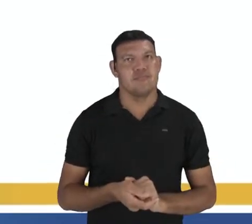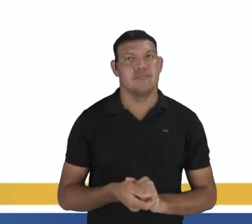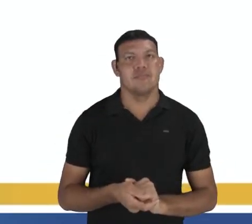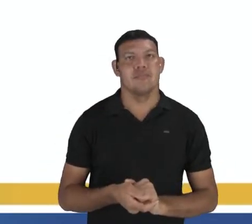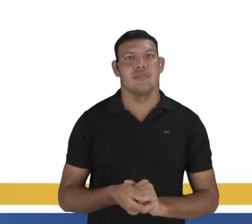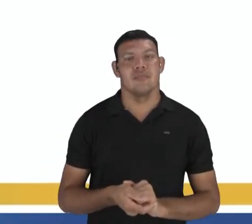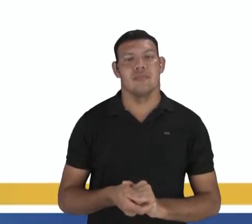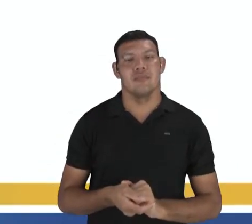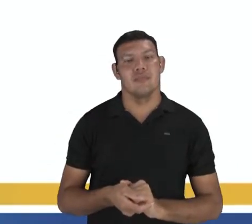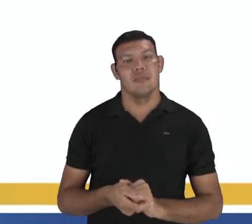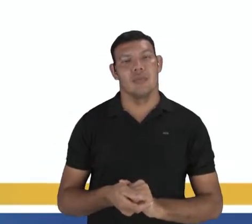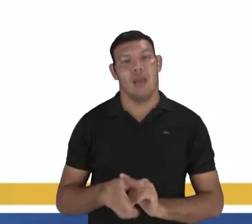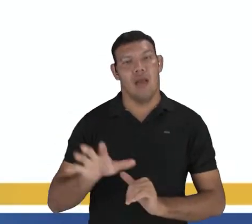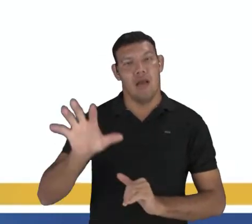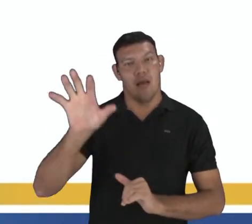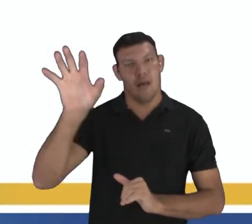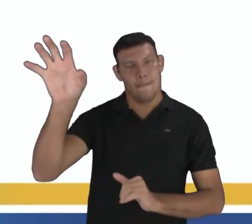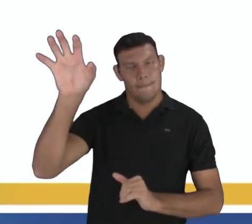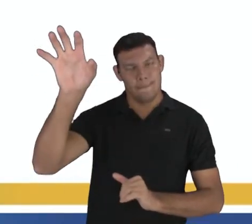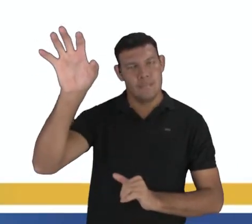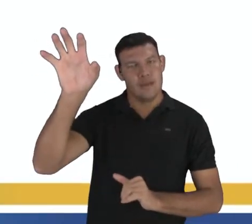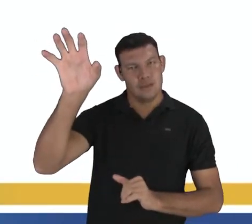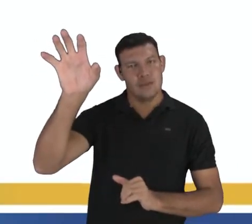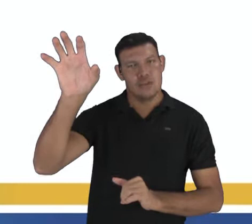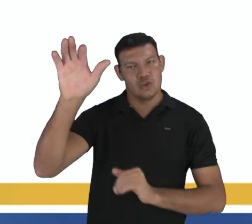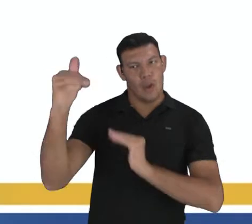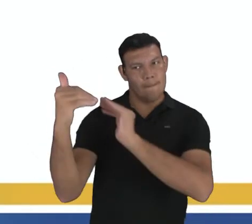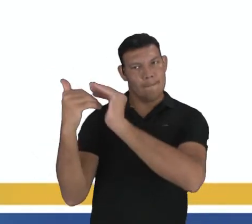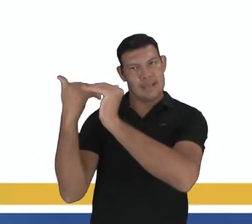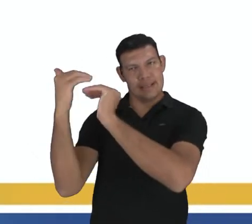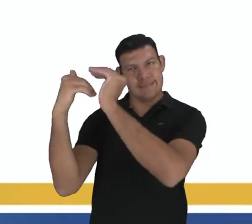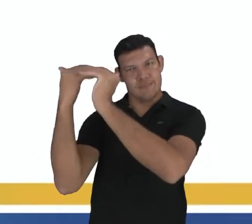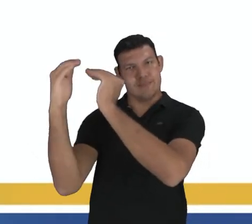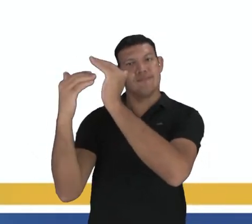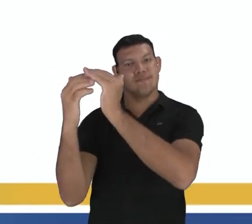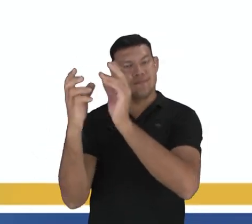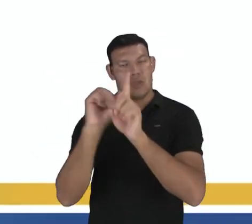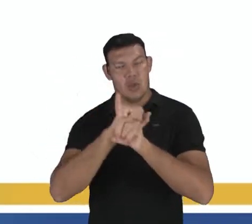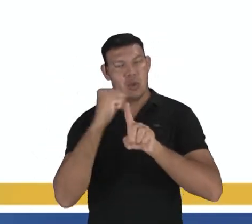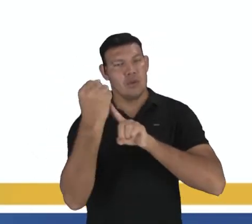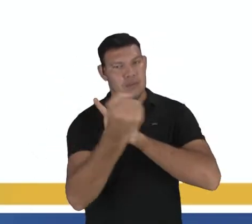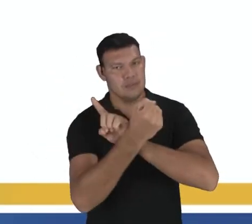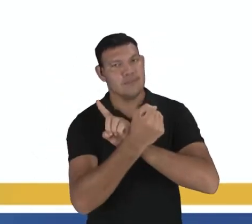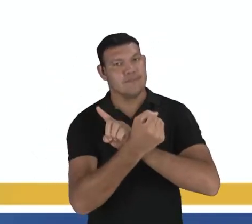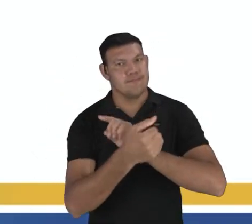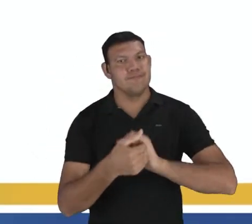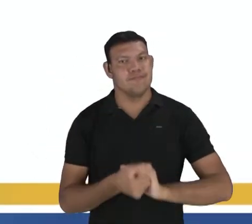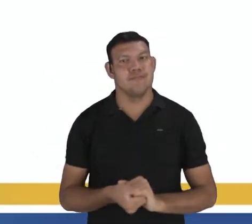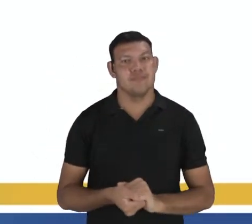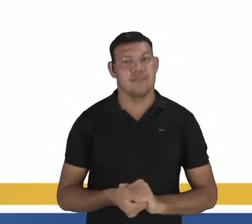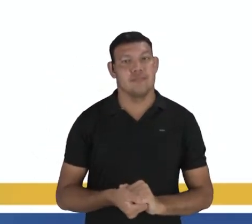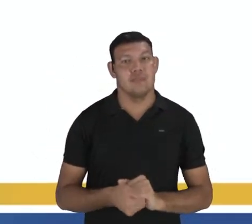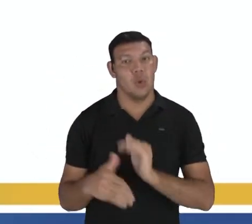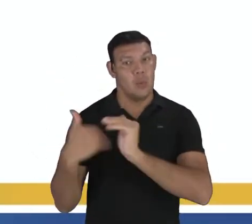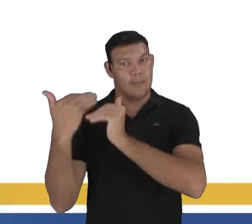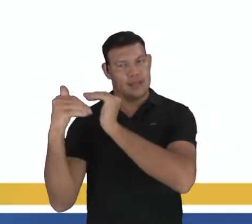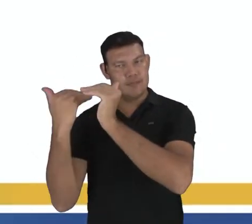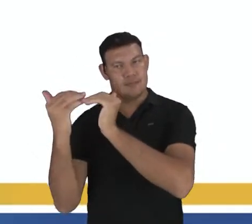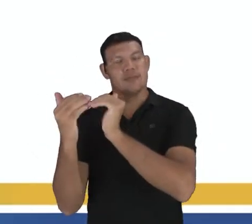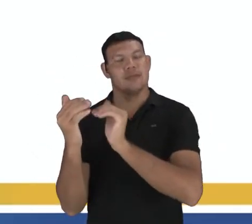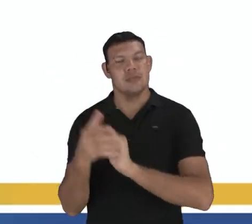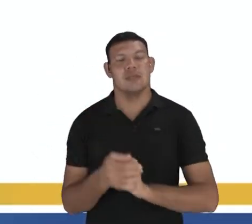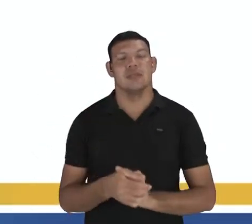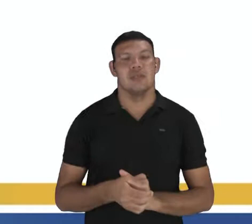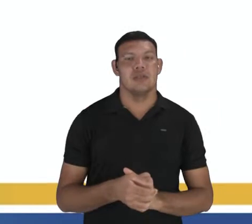né, nós vamos ter aí, então, o desenvolvimento dessas sociedades, né? De acordo com os vestígios